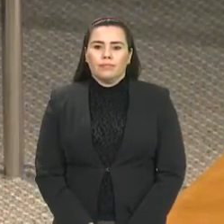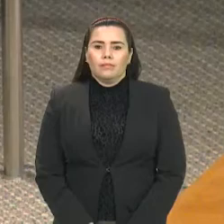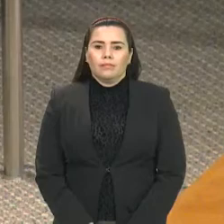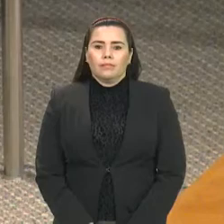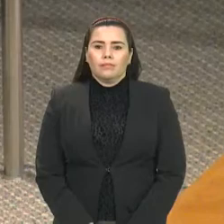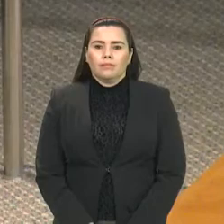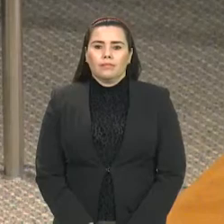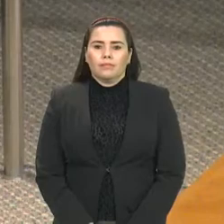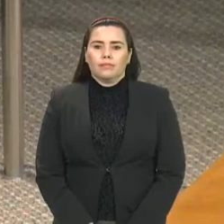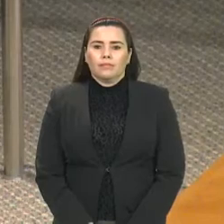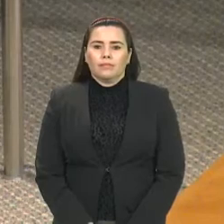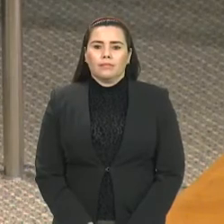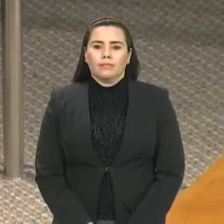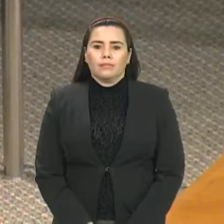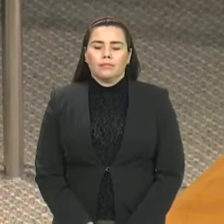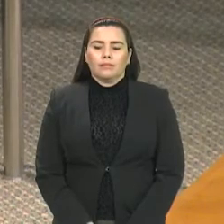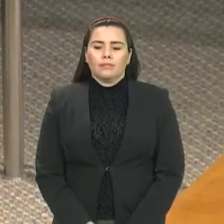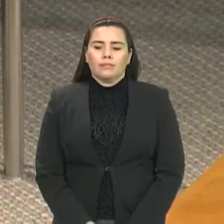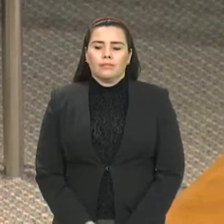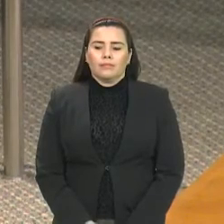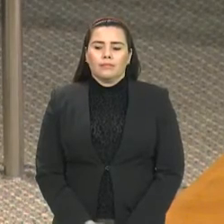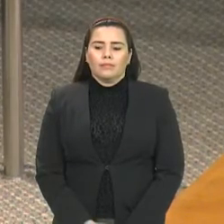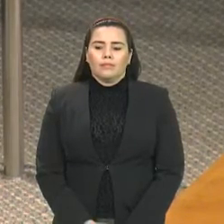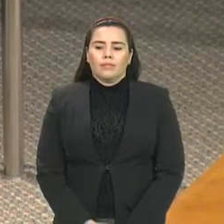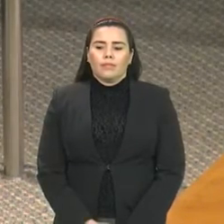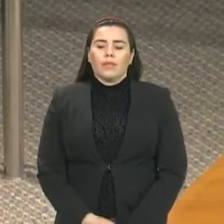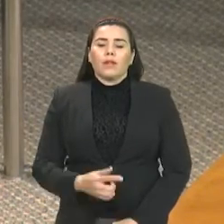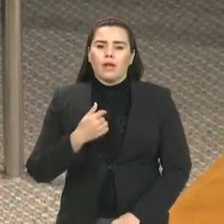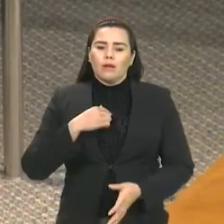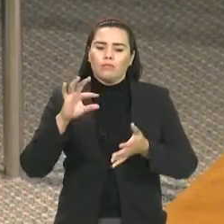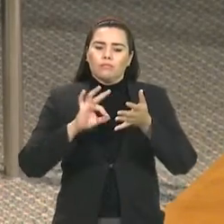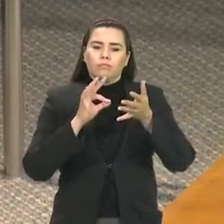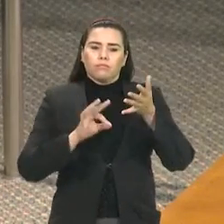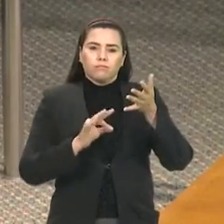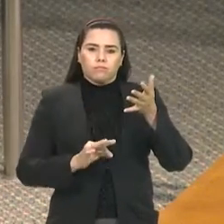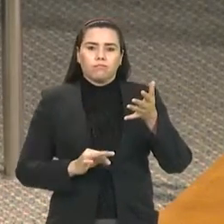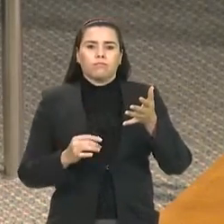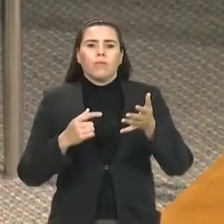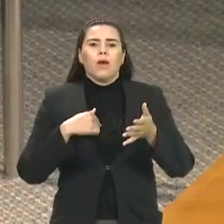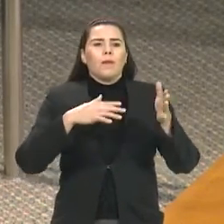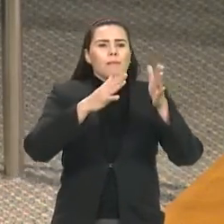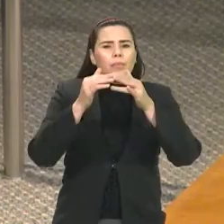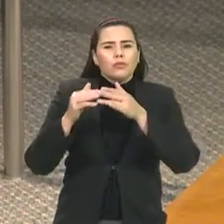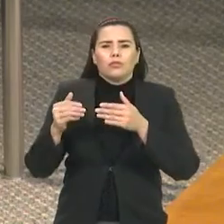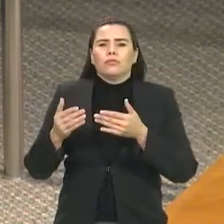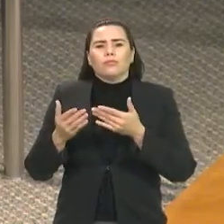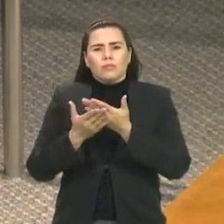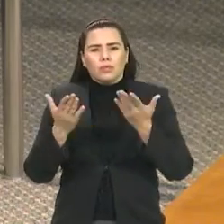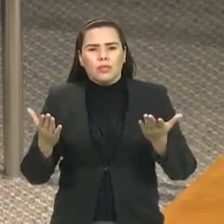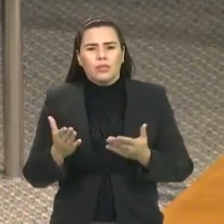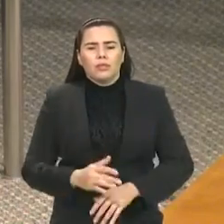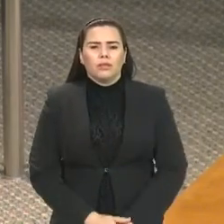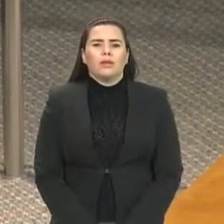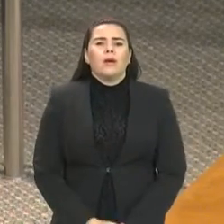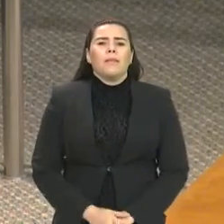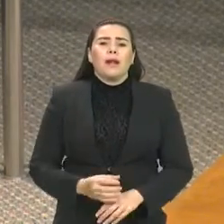Só concluir, senhor presidente. Continuamos com a coleta de assinaturas para a CPI do Ferribote. Tem muitas denúncias